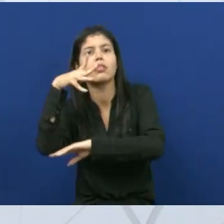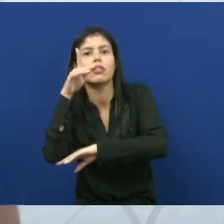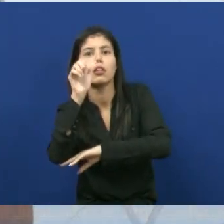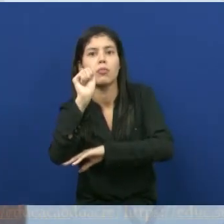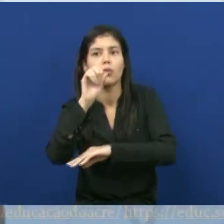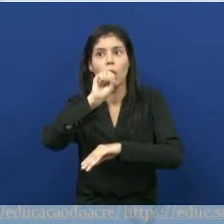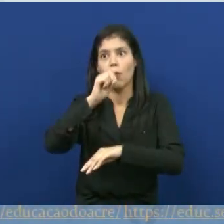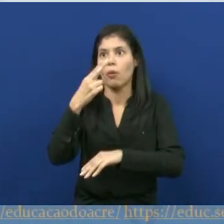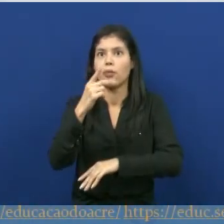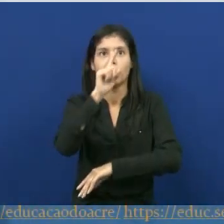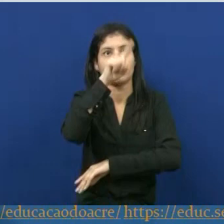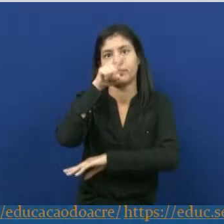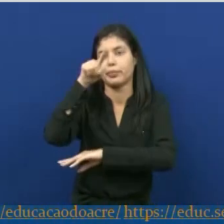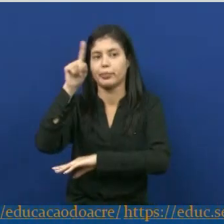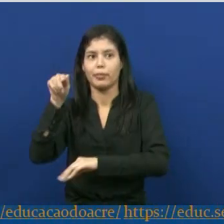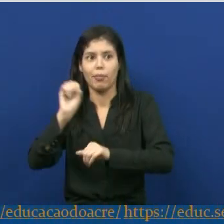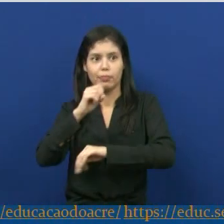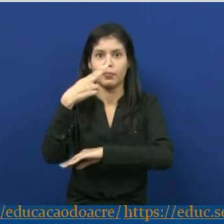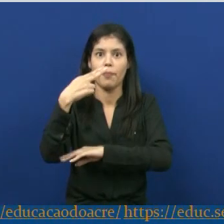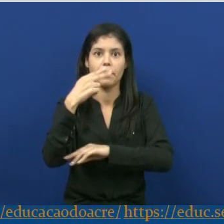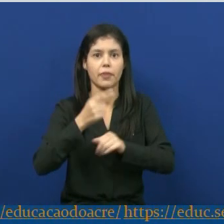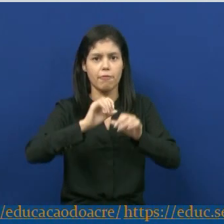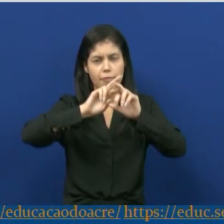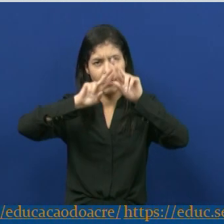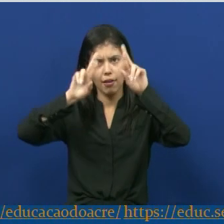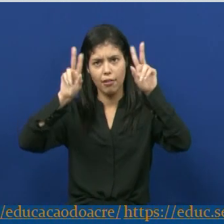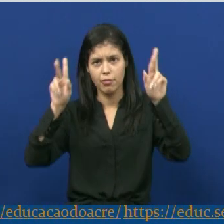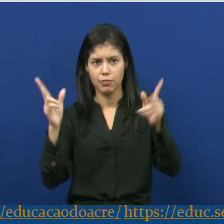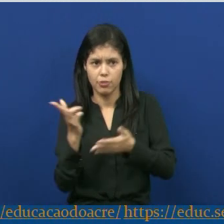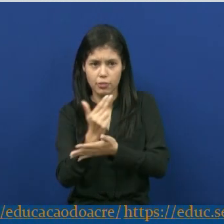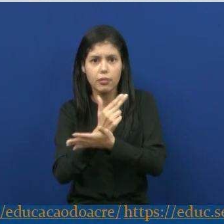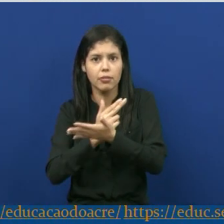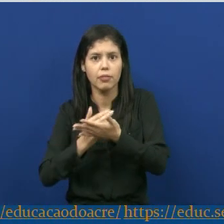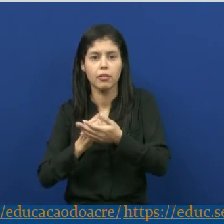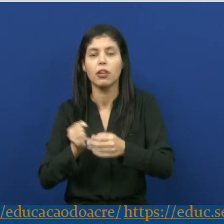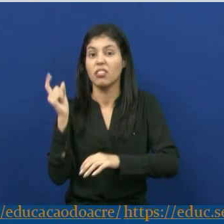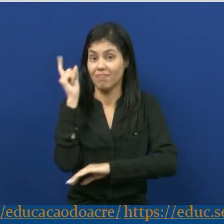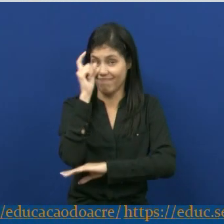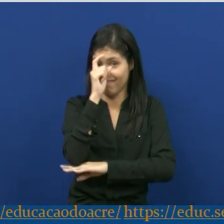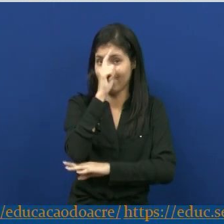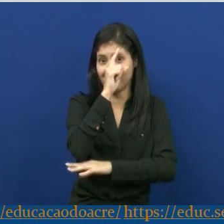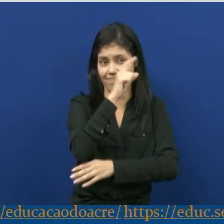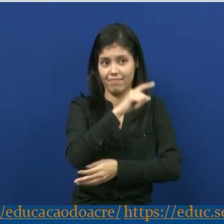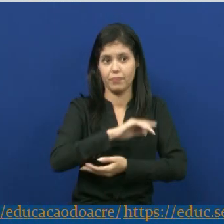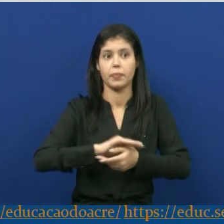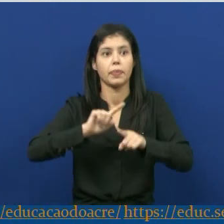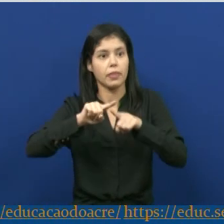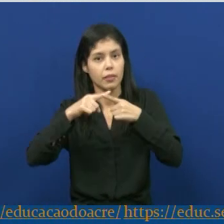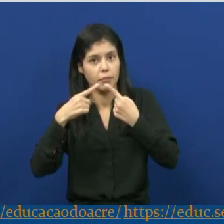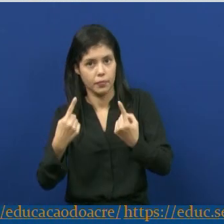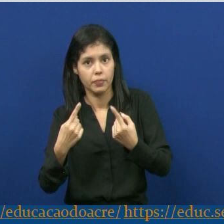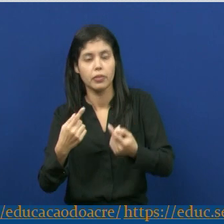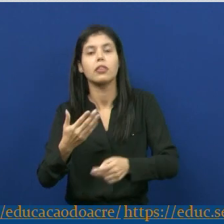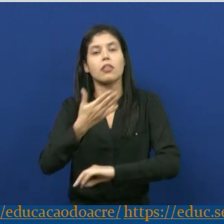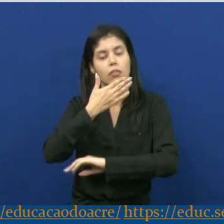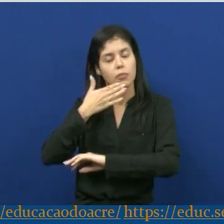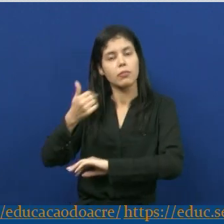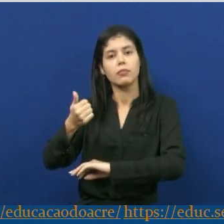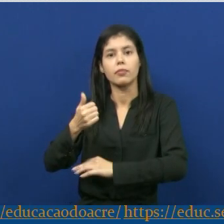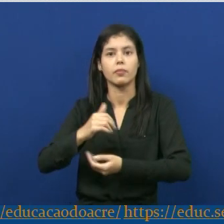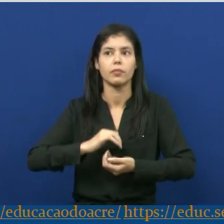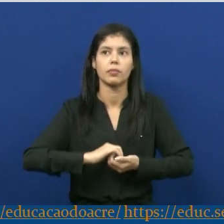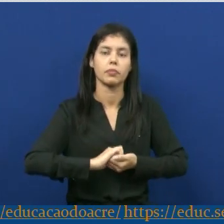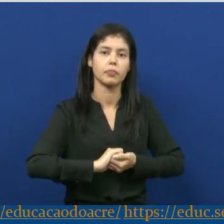desenhando o pauzinho desenhando palitinhos se era muito difícil mas as coisas foram